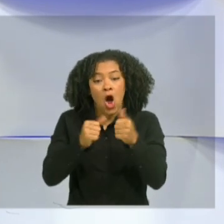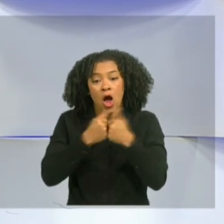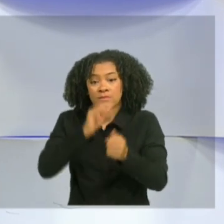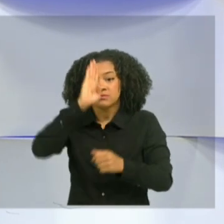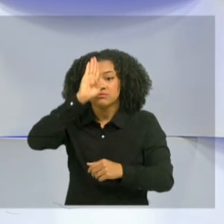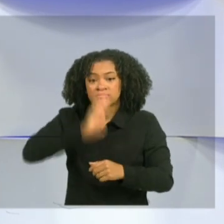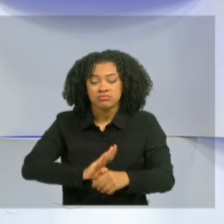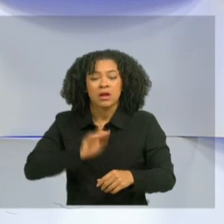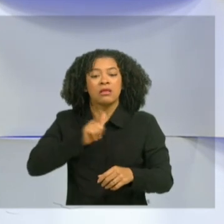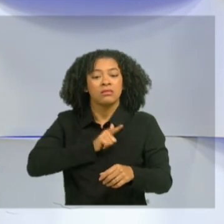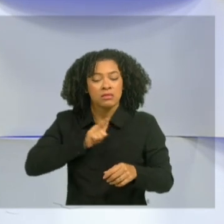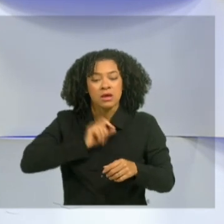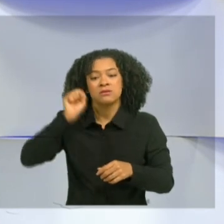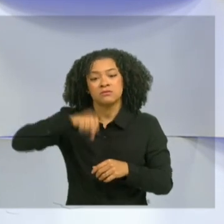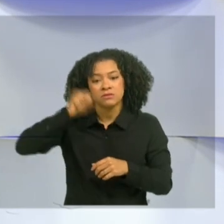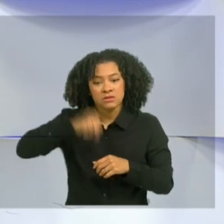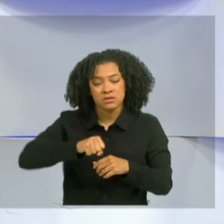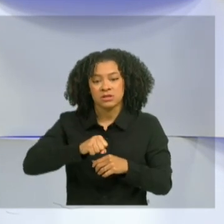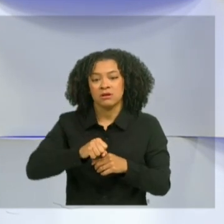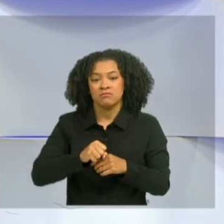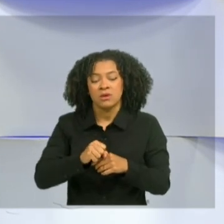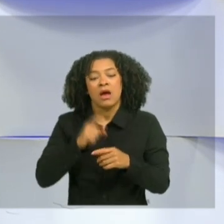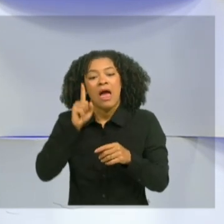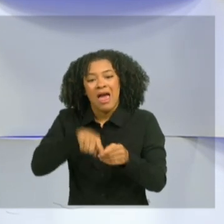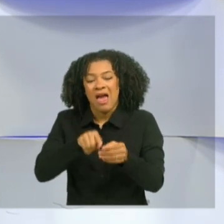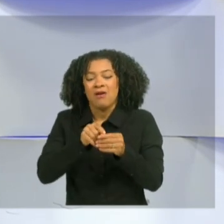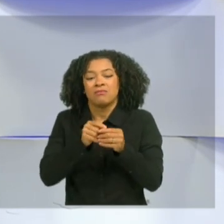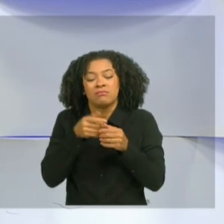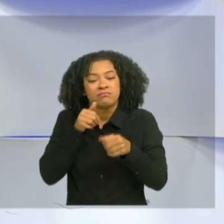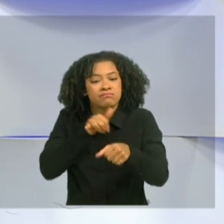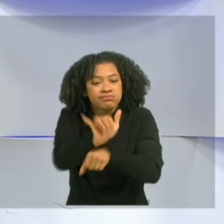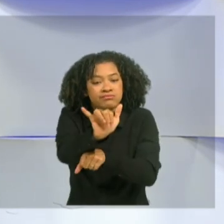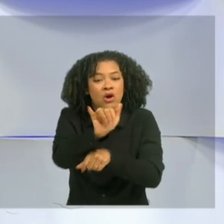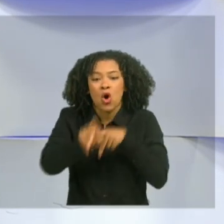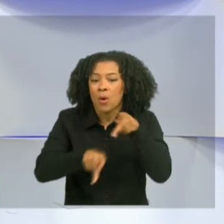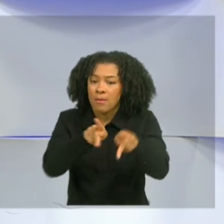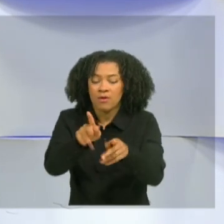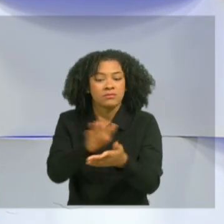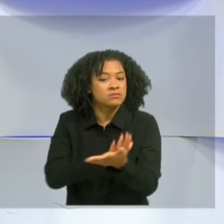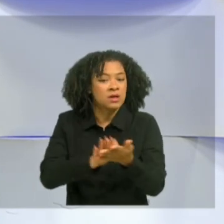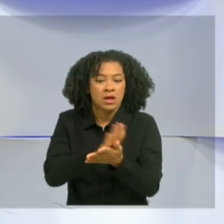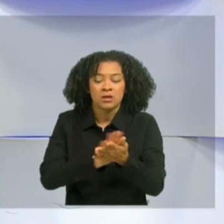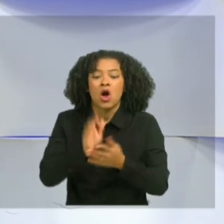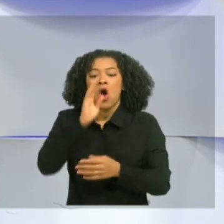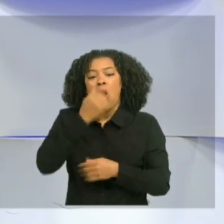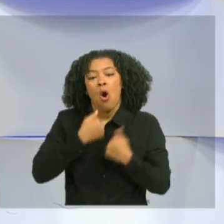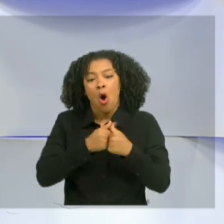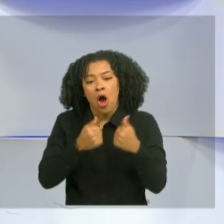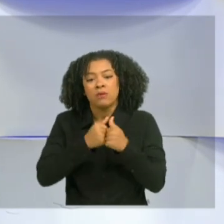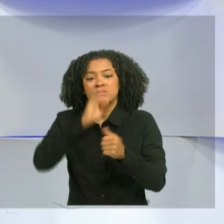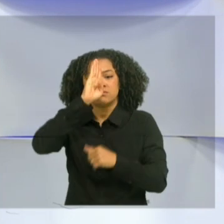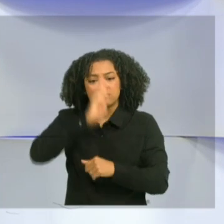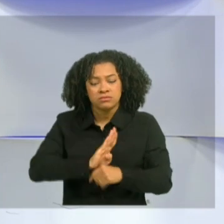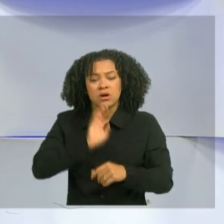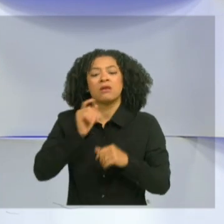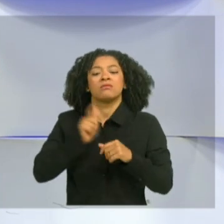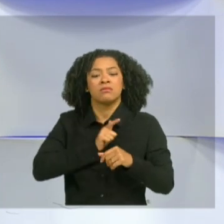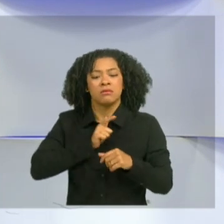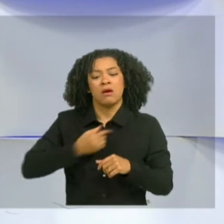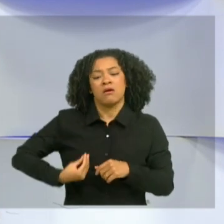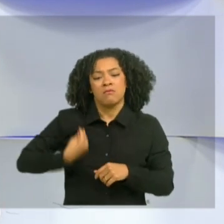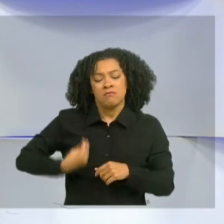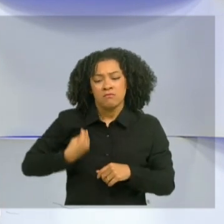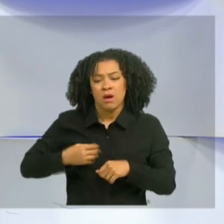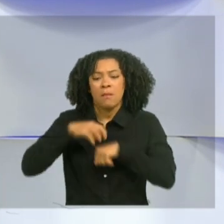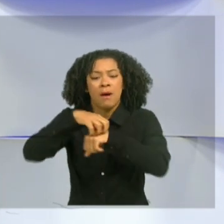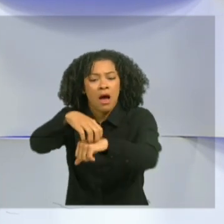essa é uma solução imediata para atender a população ônibus gratuitos rodam para substituir nessa